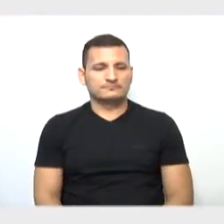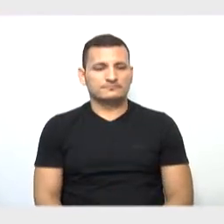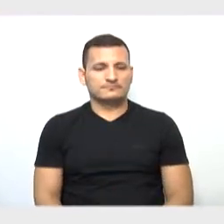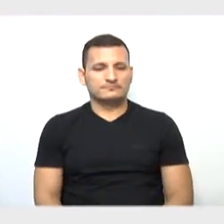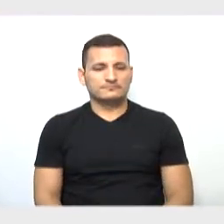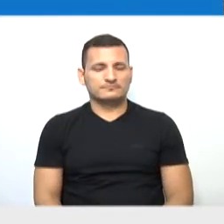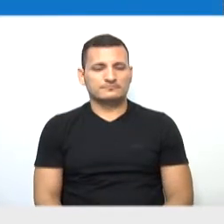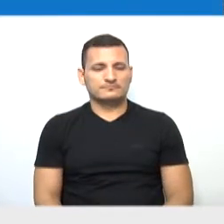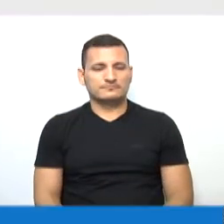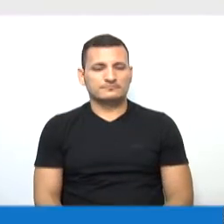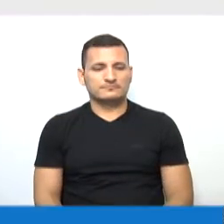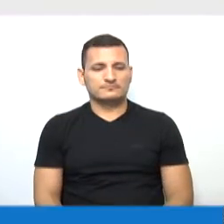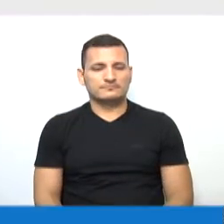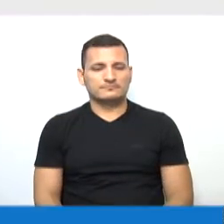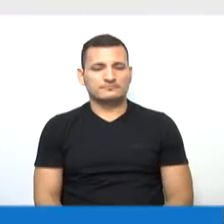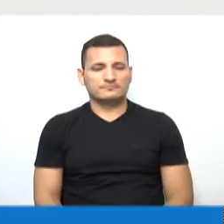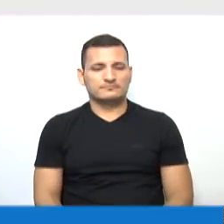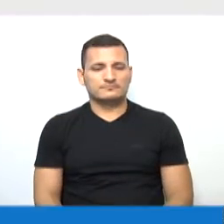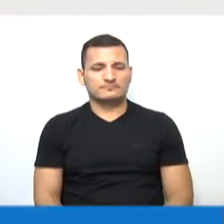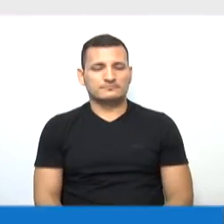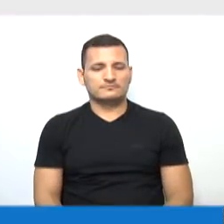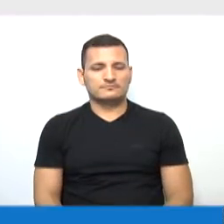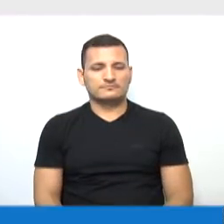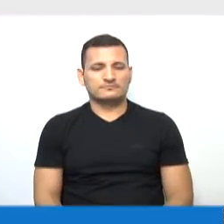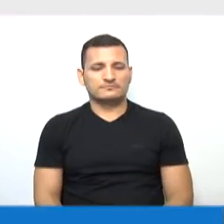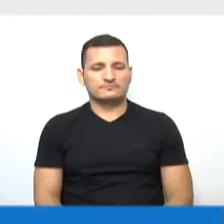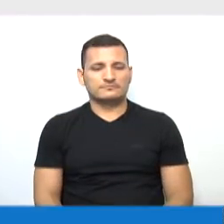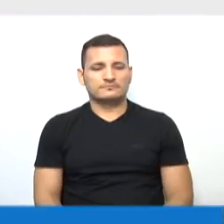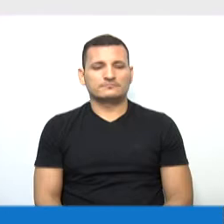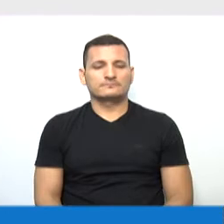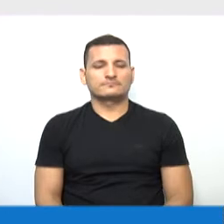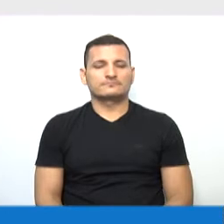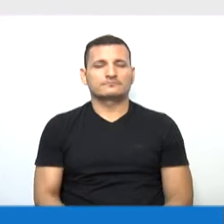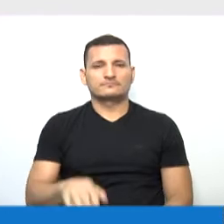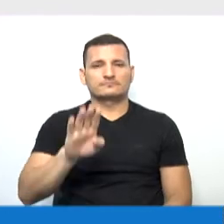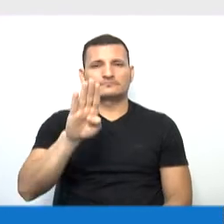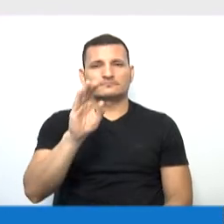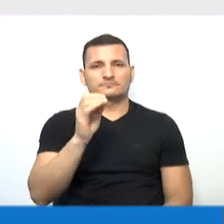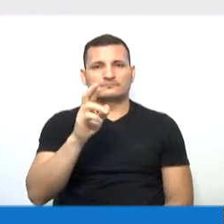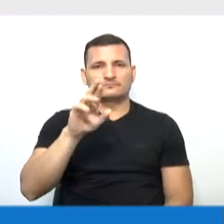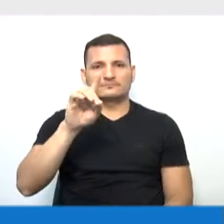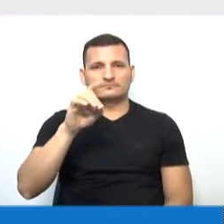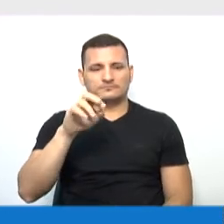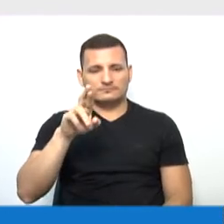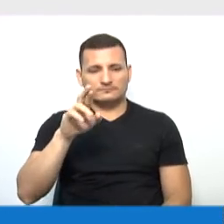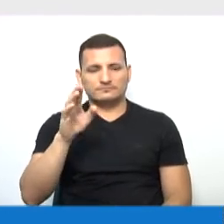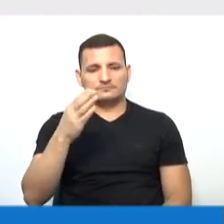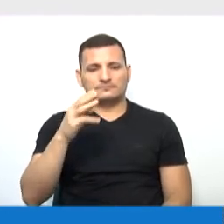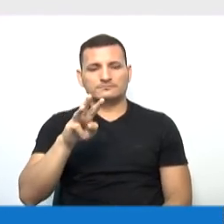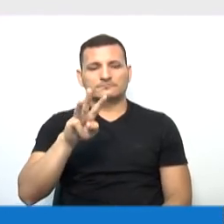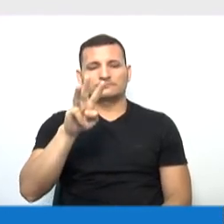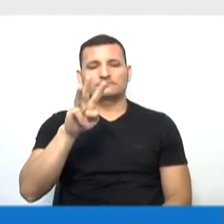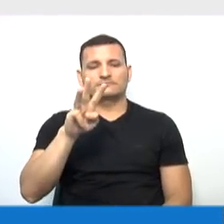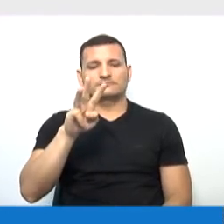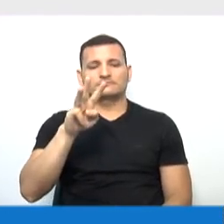O estilo de borda, vou colocar borda nele, né? Border, widget, lembra do widget?